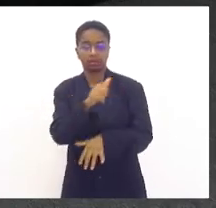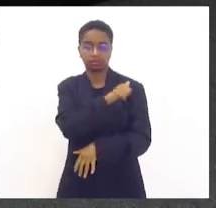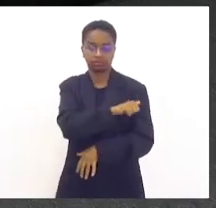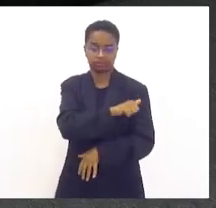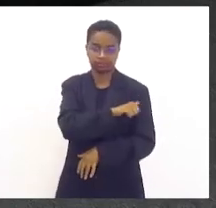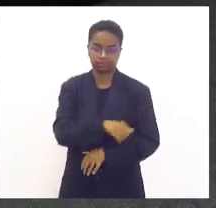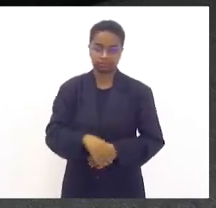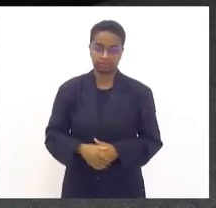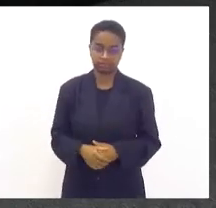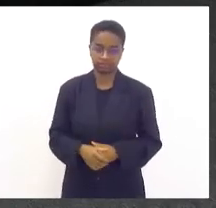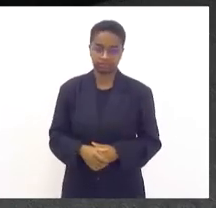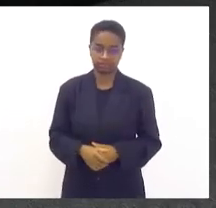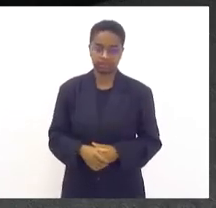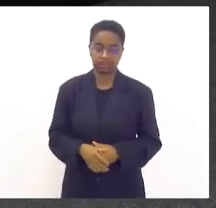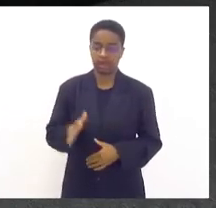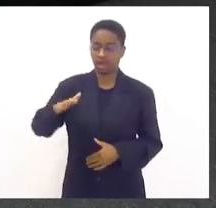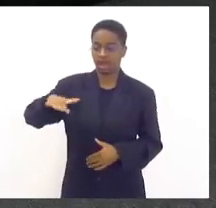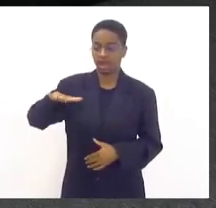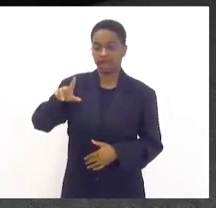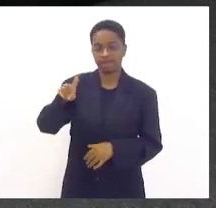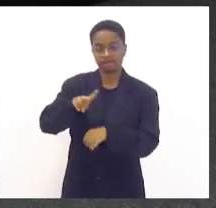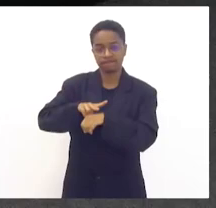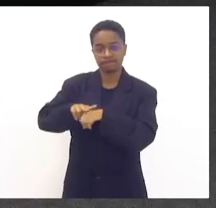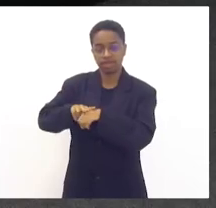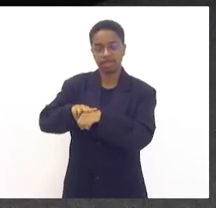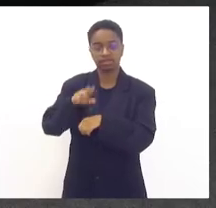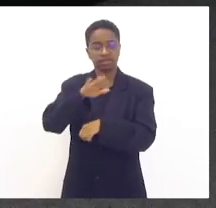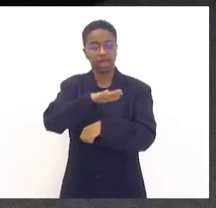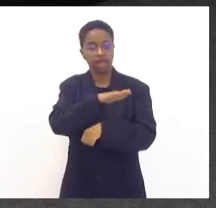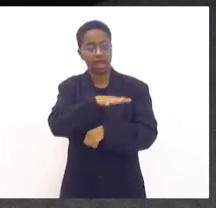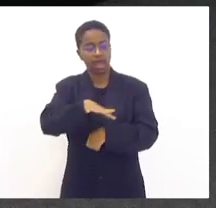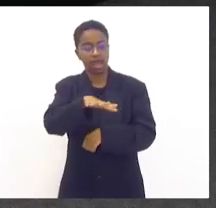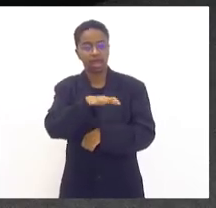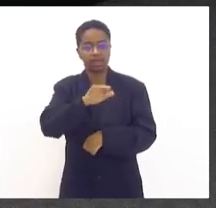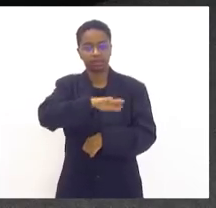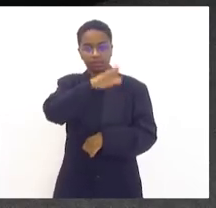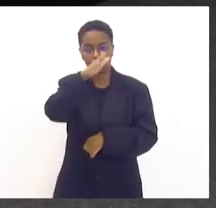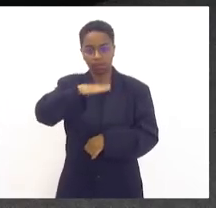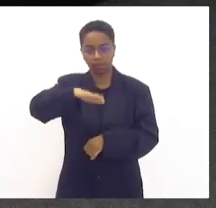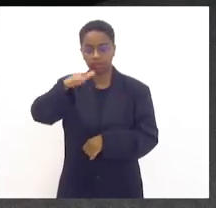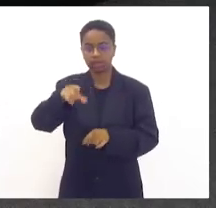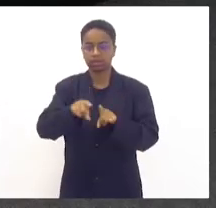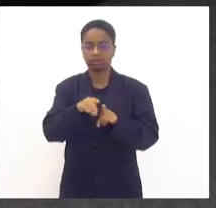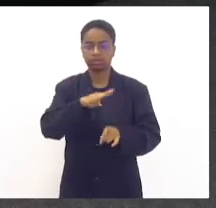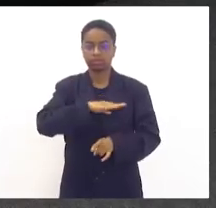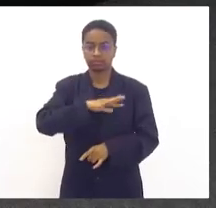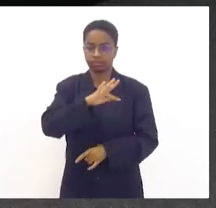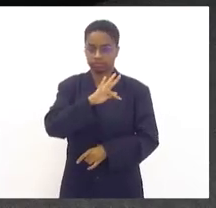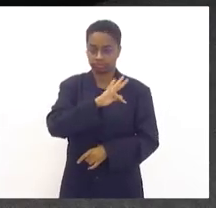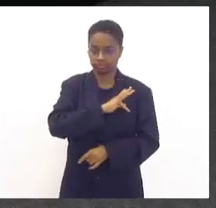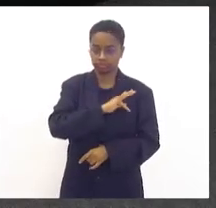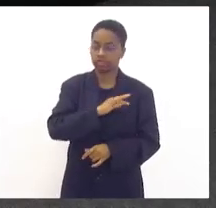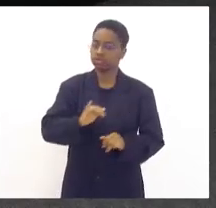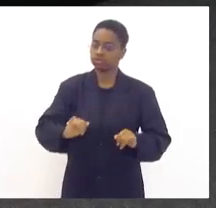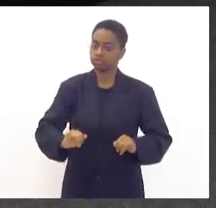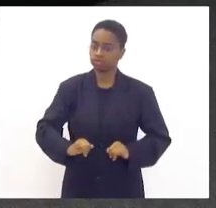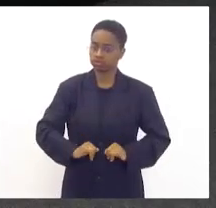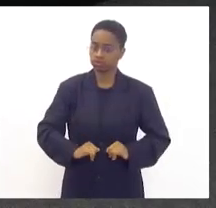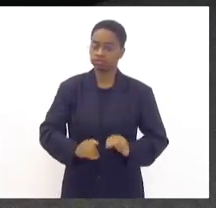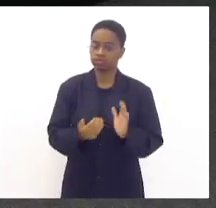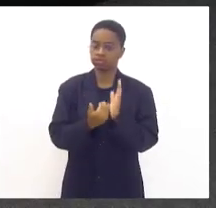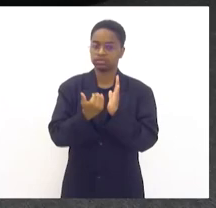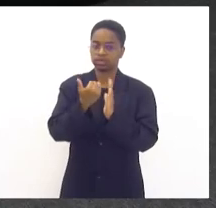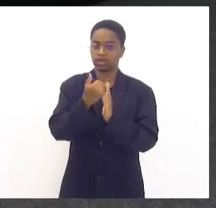Janeiro, pela Costa Verde, região serrana, Baixada Fluminense, que vem sofrendo muito,